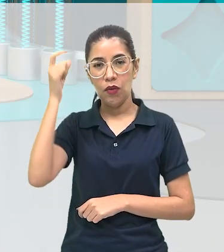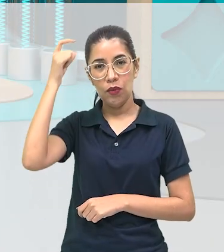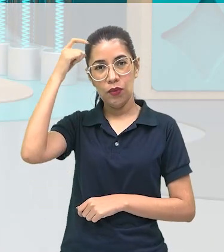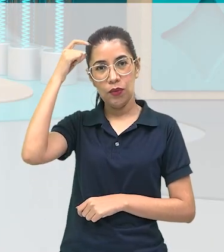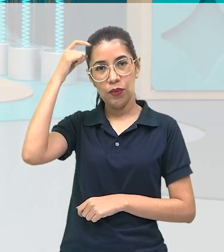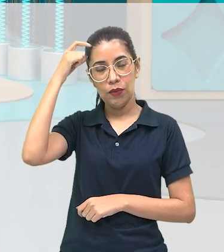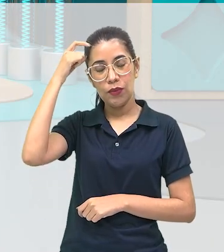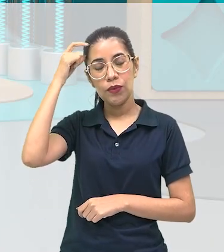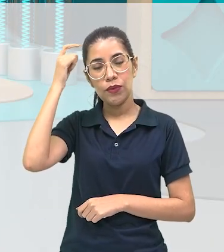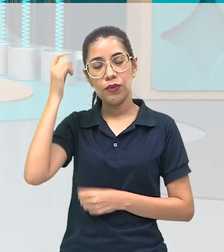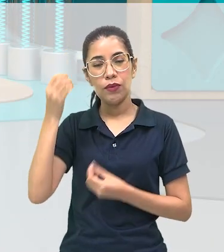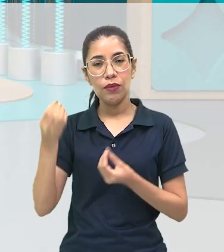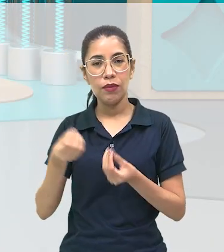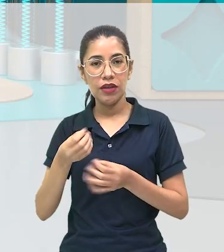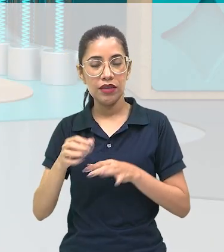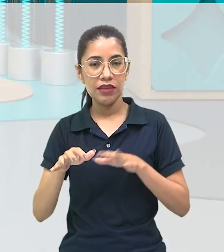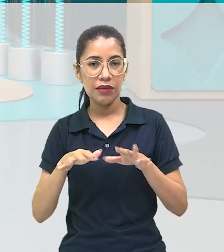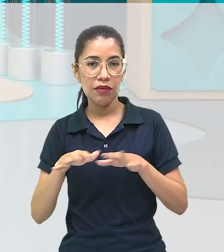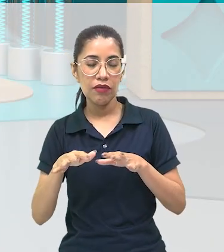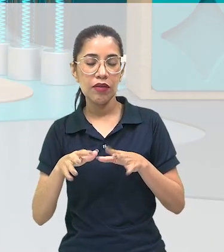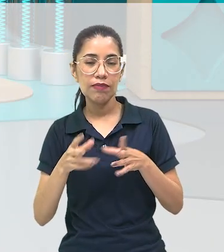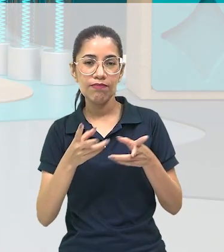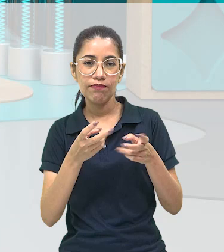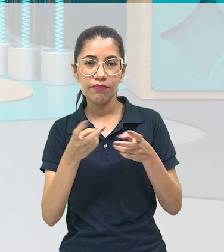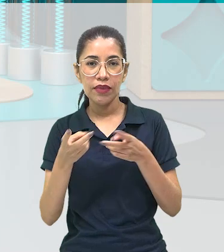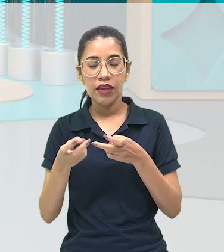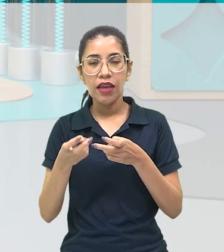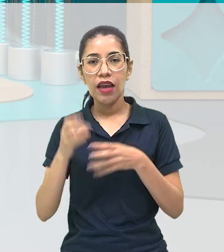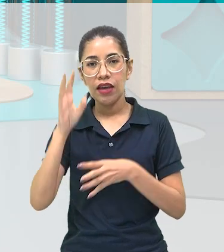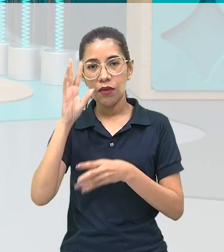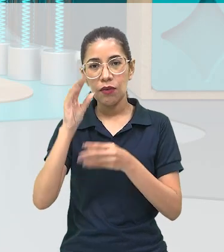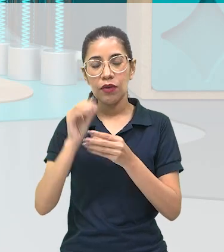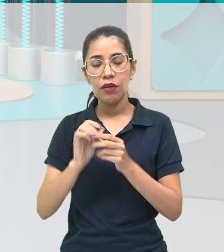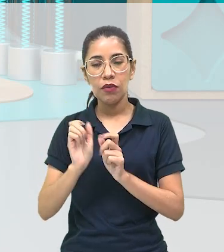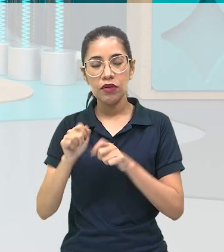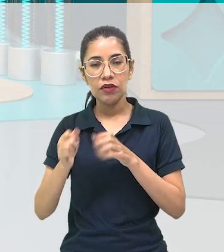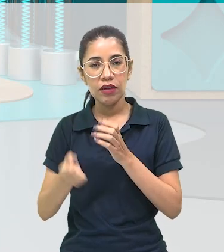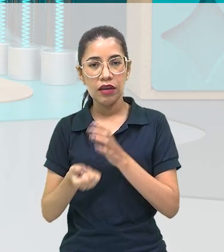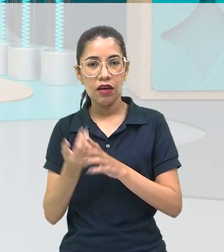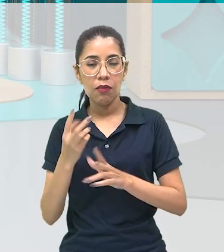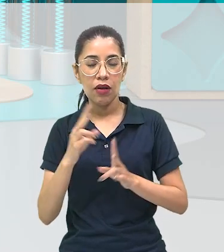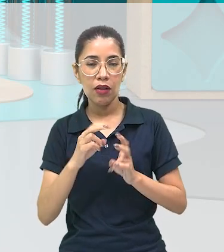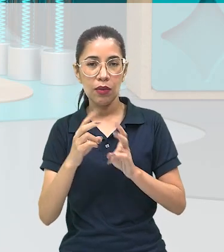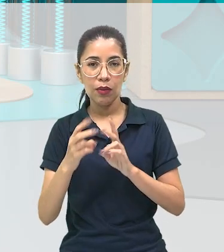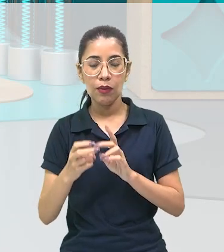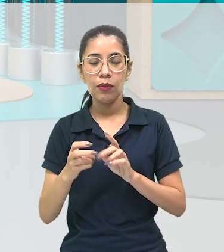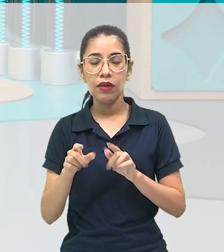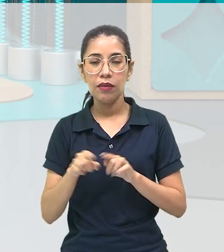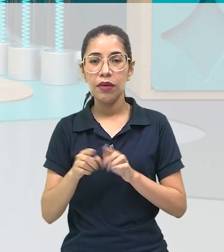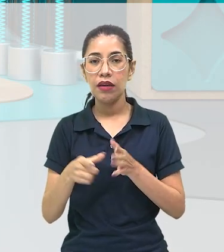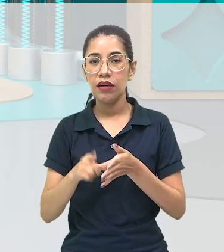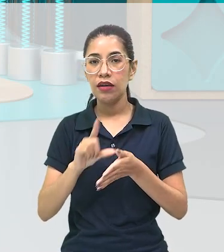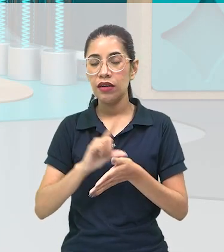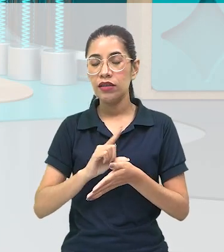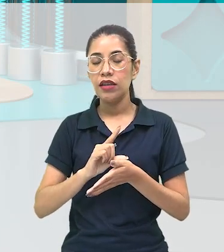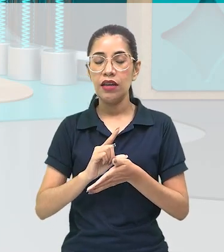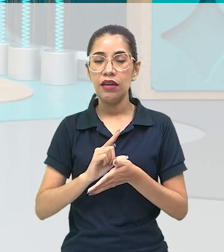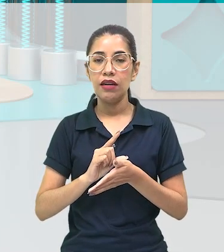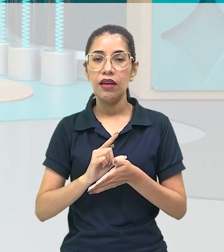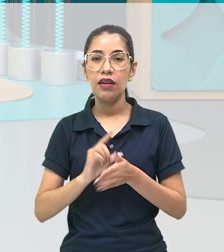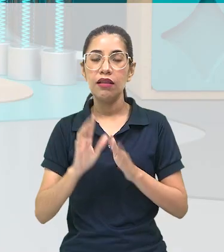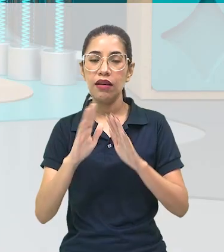essa forma de se movimentar, com certeza é que eles se basearam para fazer o sumô, que antes era praticado dentro